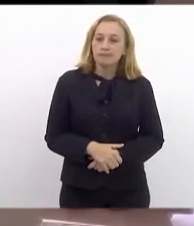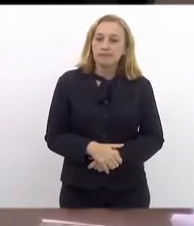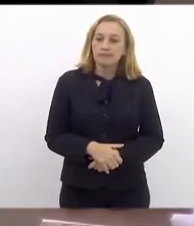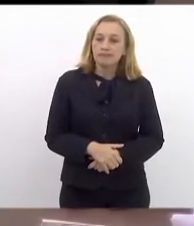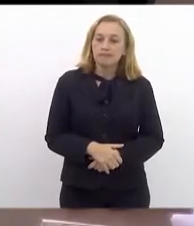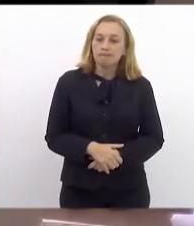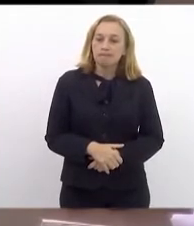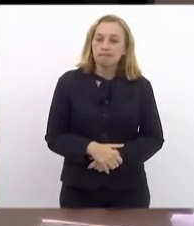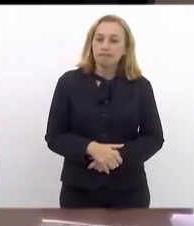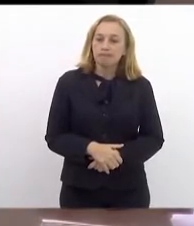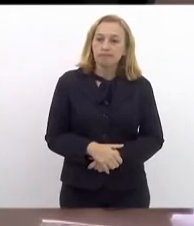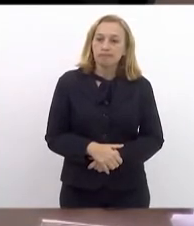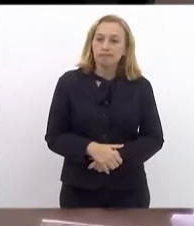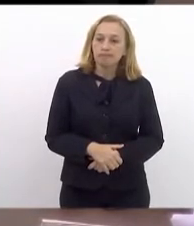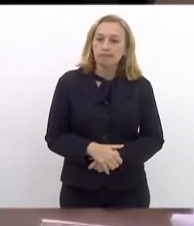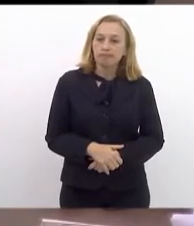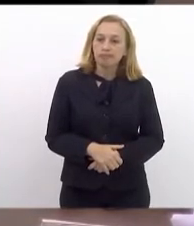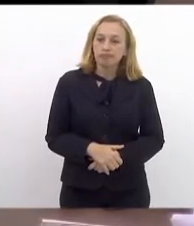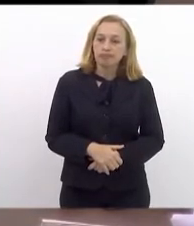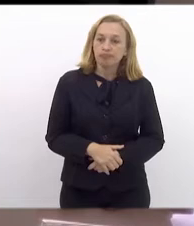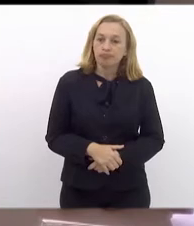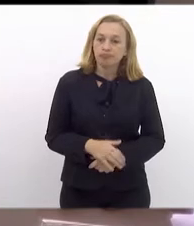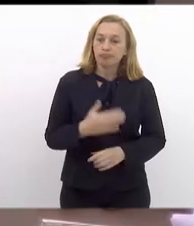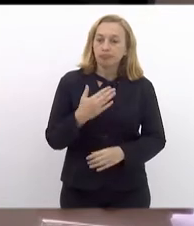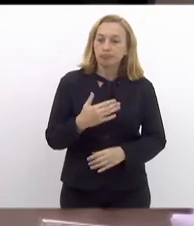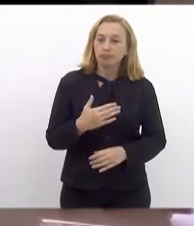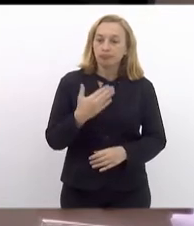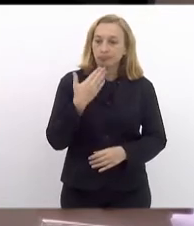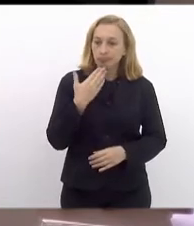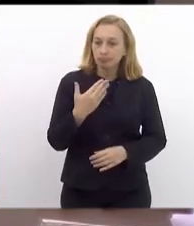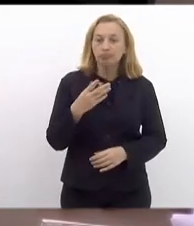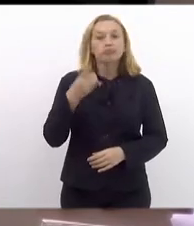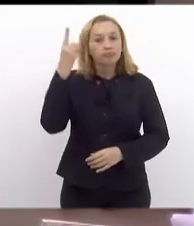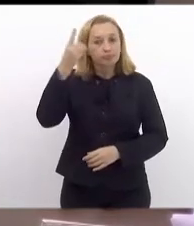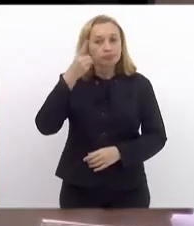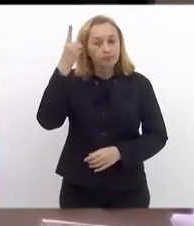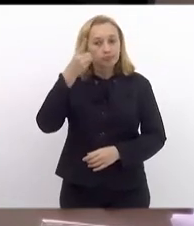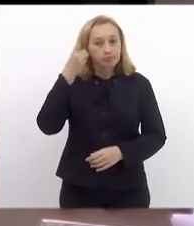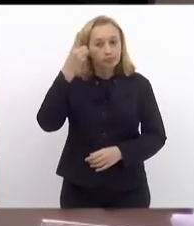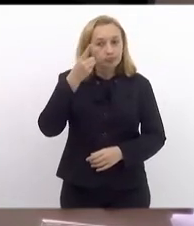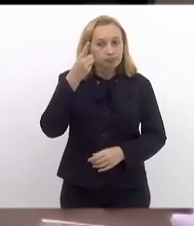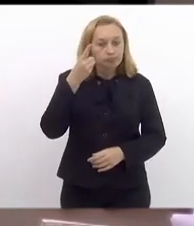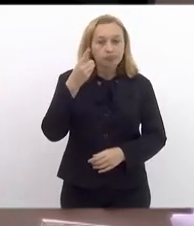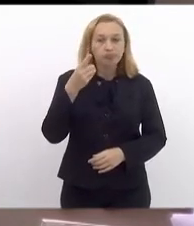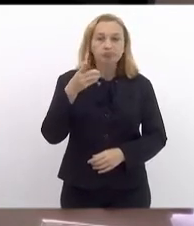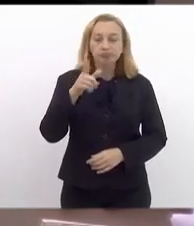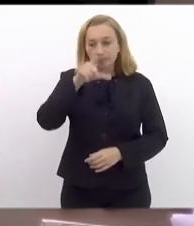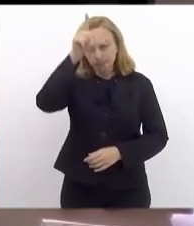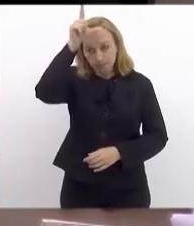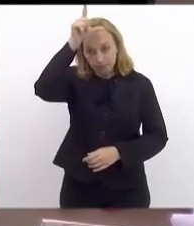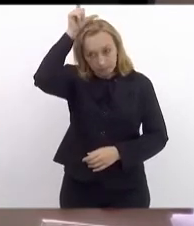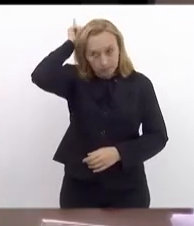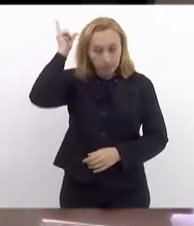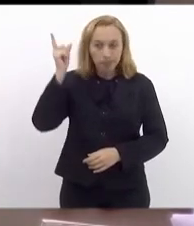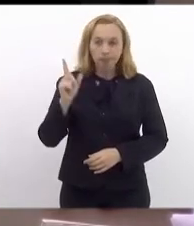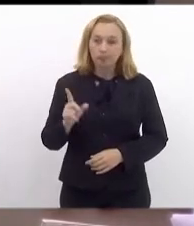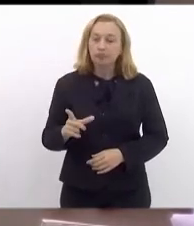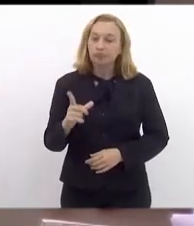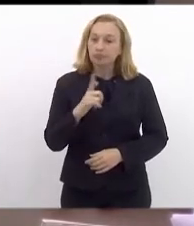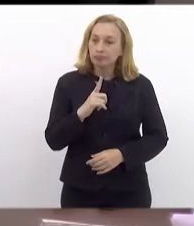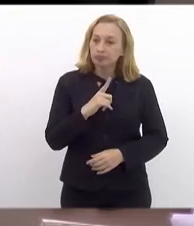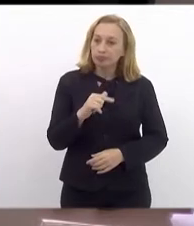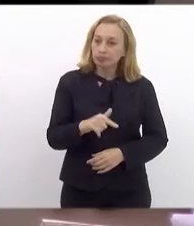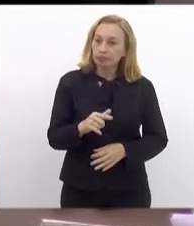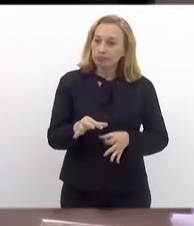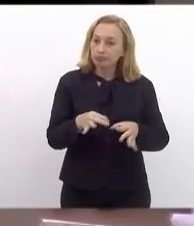então nós gostaríamos de fazer o encaminhamento Deputado Luiz Paulo para que a gente tivesse